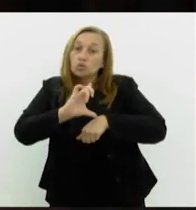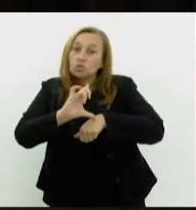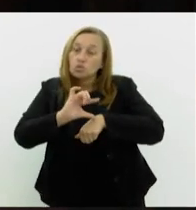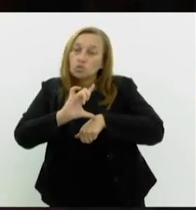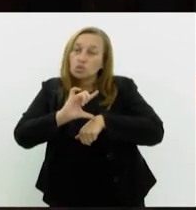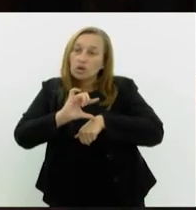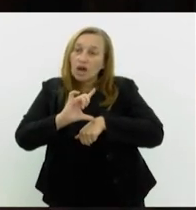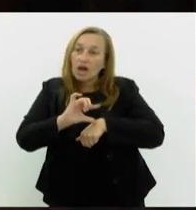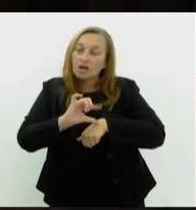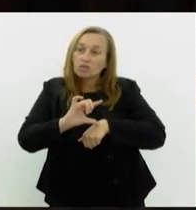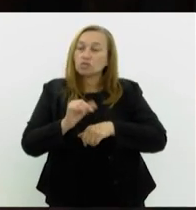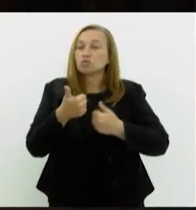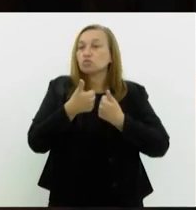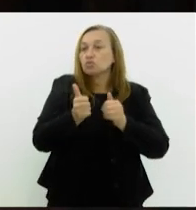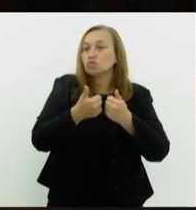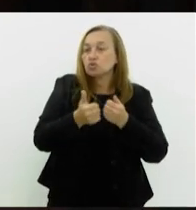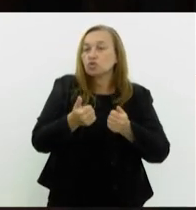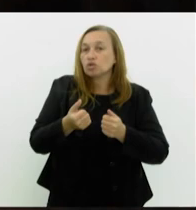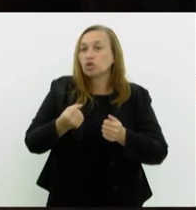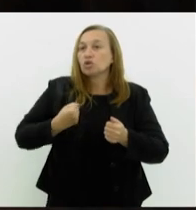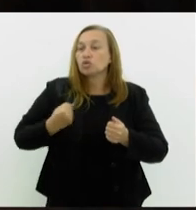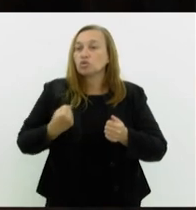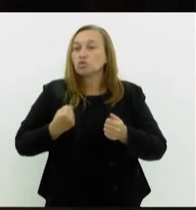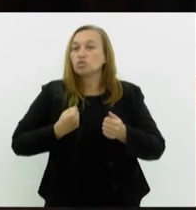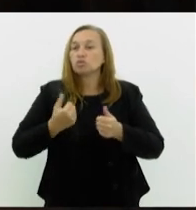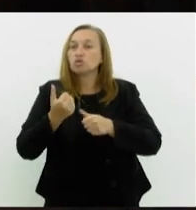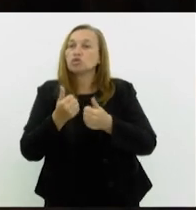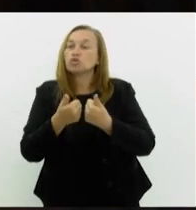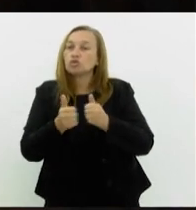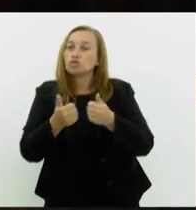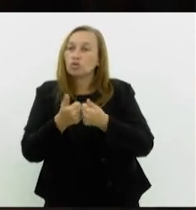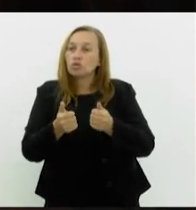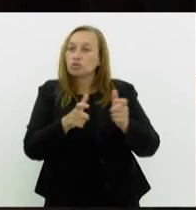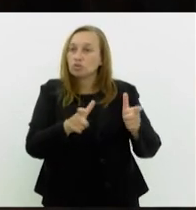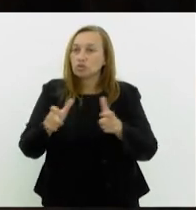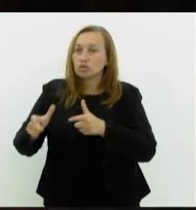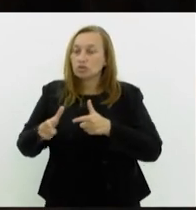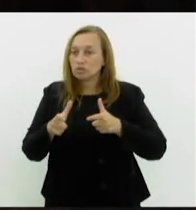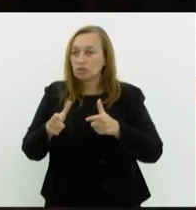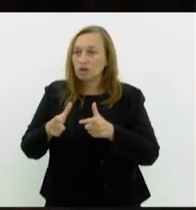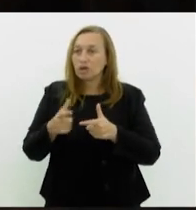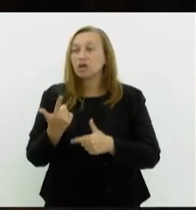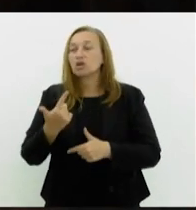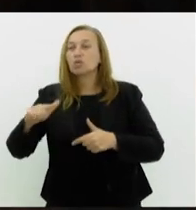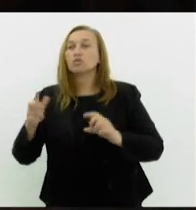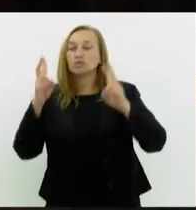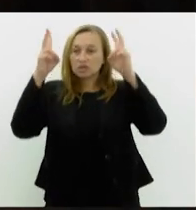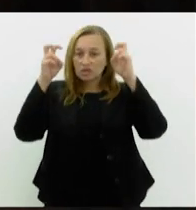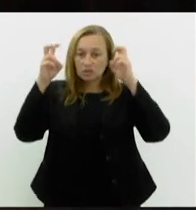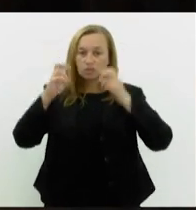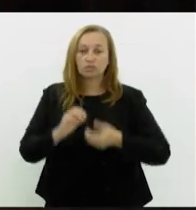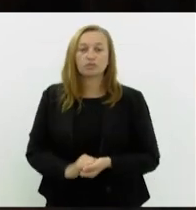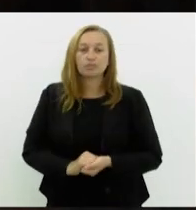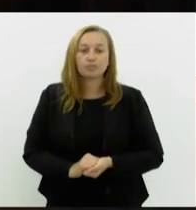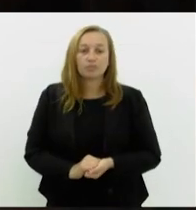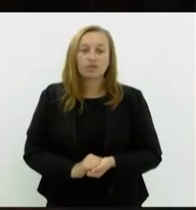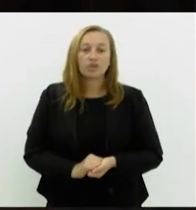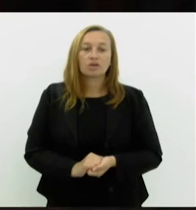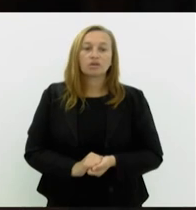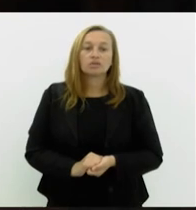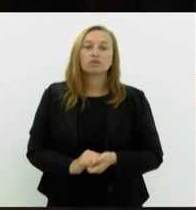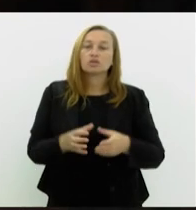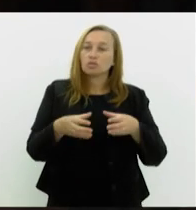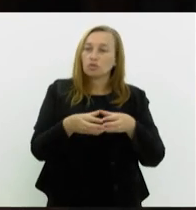de ônibus e do número de veículos disponíveis e da outras providências na forma que menciono. Pareceres